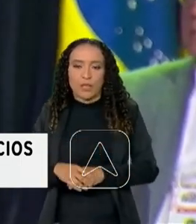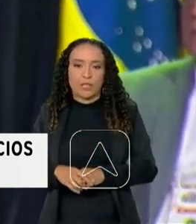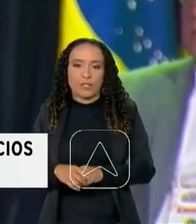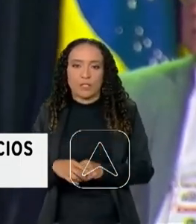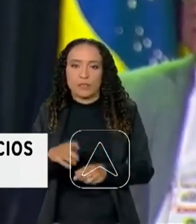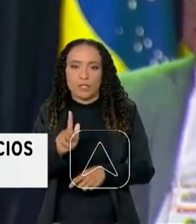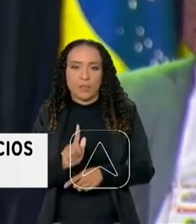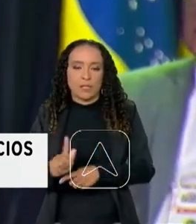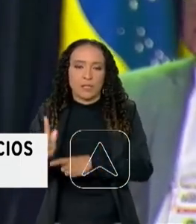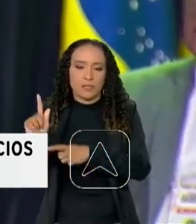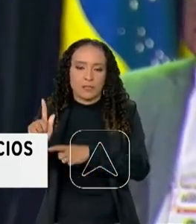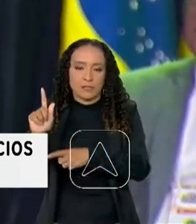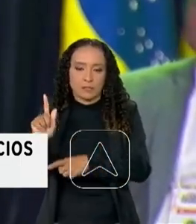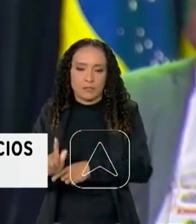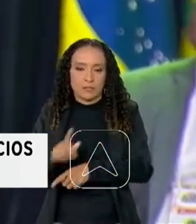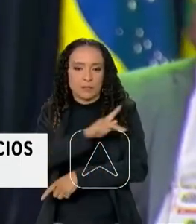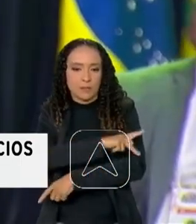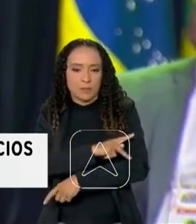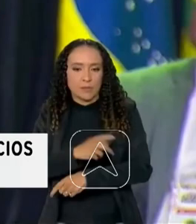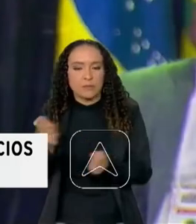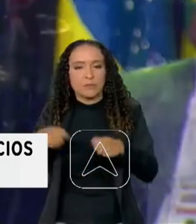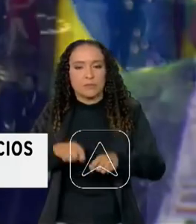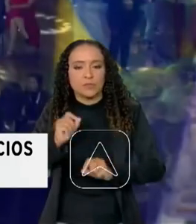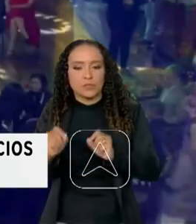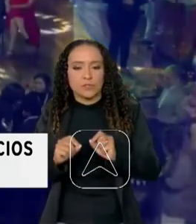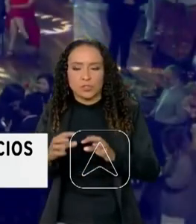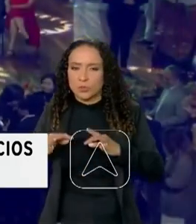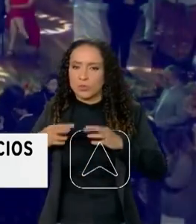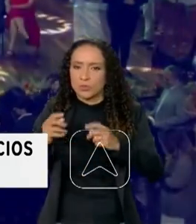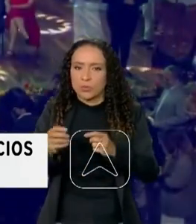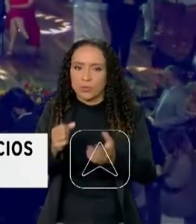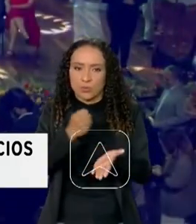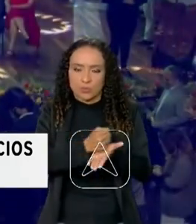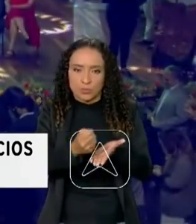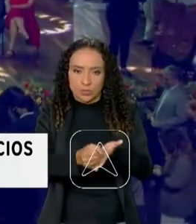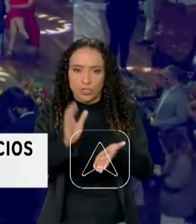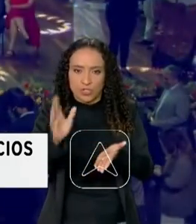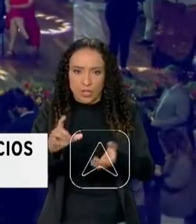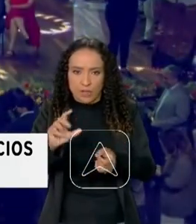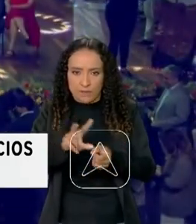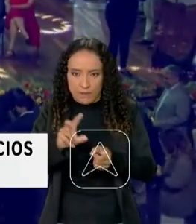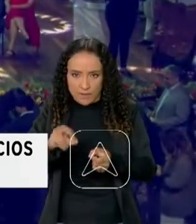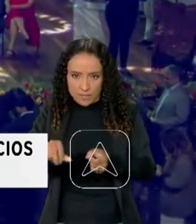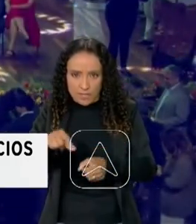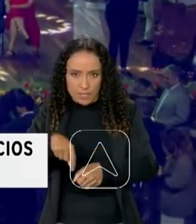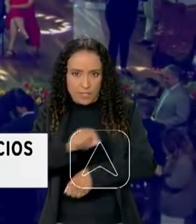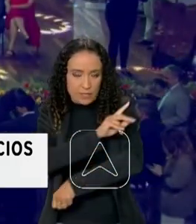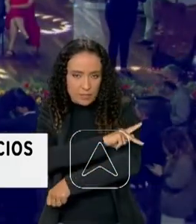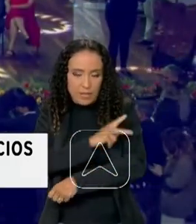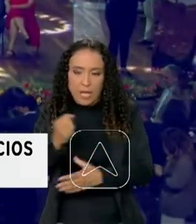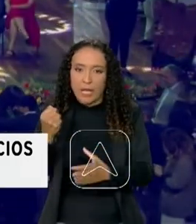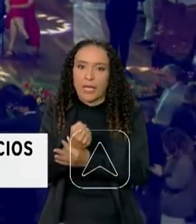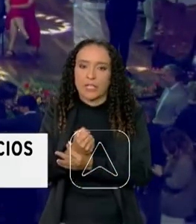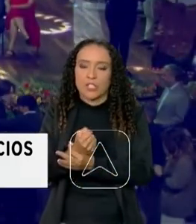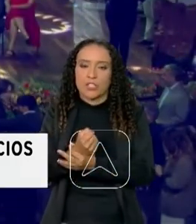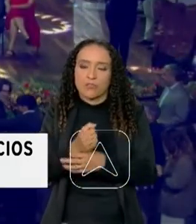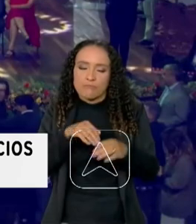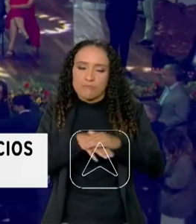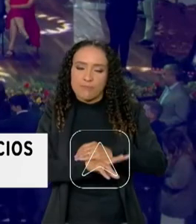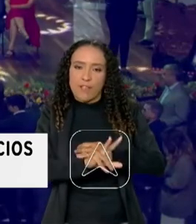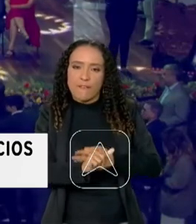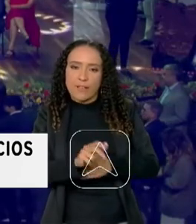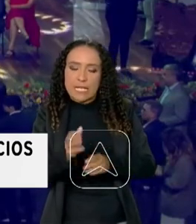esse acordo de cooperação técnica para que a gente possa nas todas as nossas contratações que serão feitas aqui no estado garantir essa reserva de vagas de